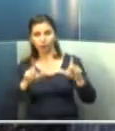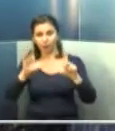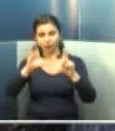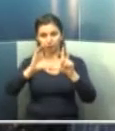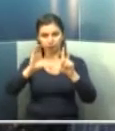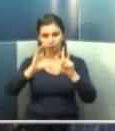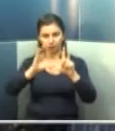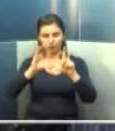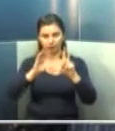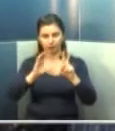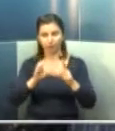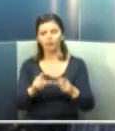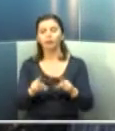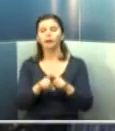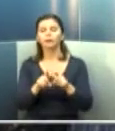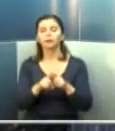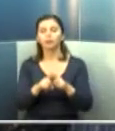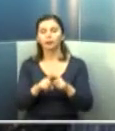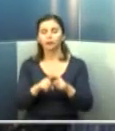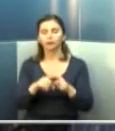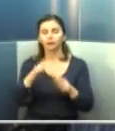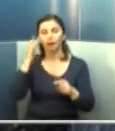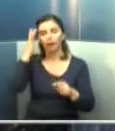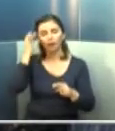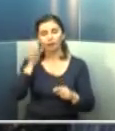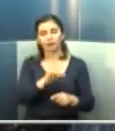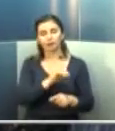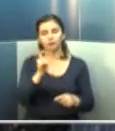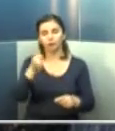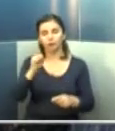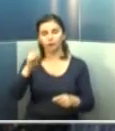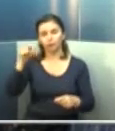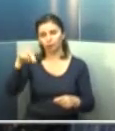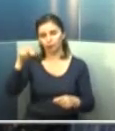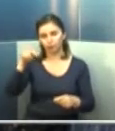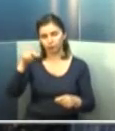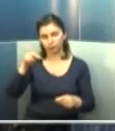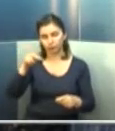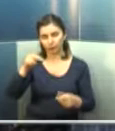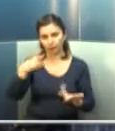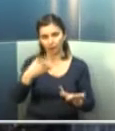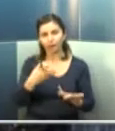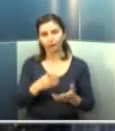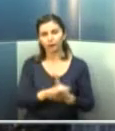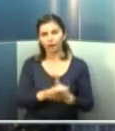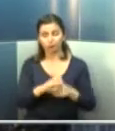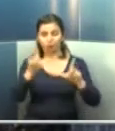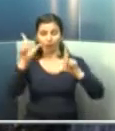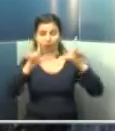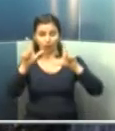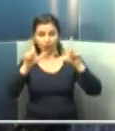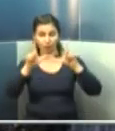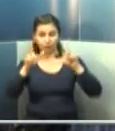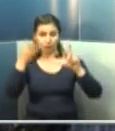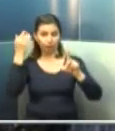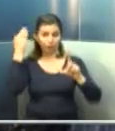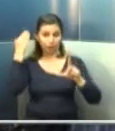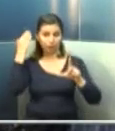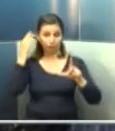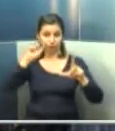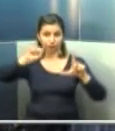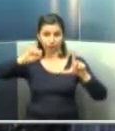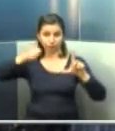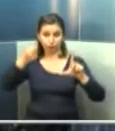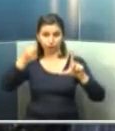queria reforçar aqui que amanhã dia 8 de novembro será desligado o sinal analógico de tv é quem já está com a tv digital